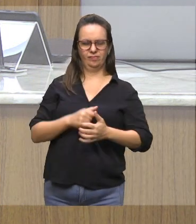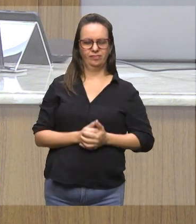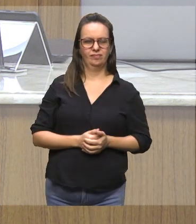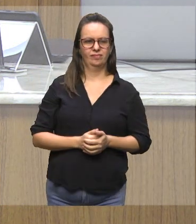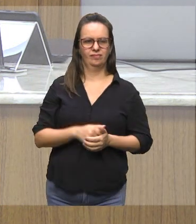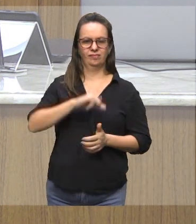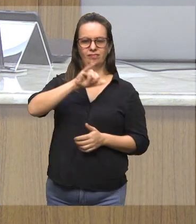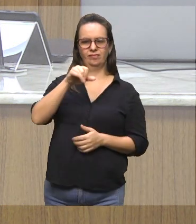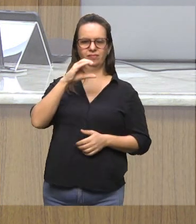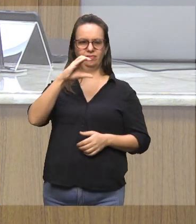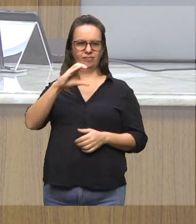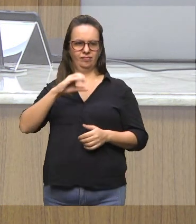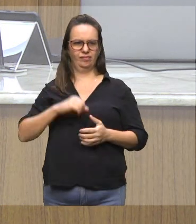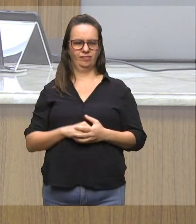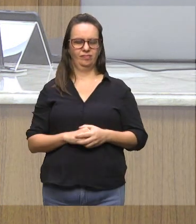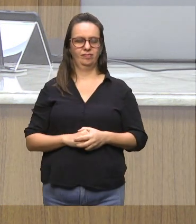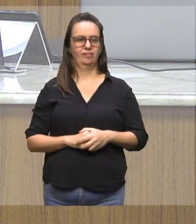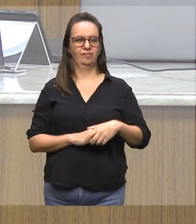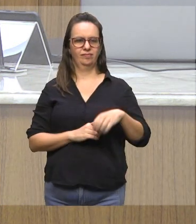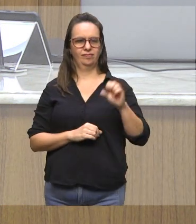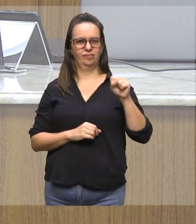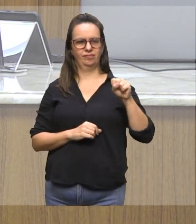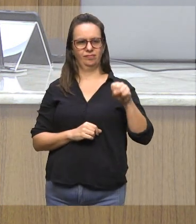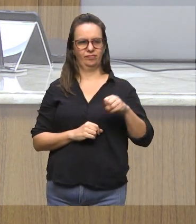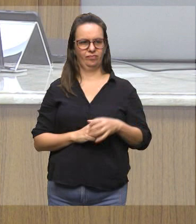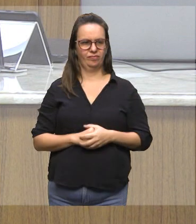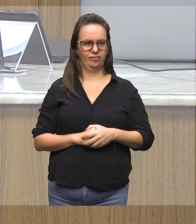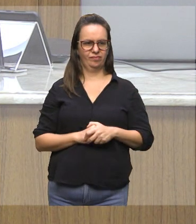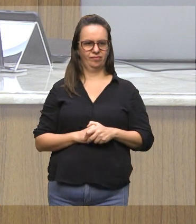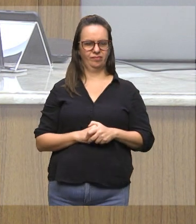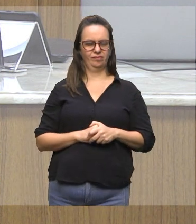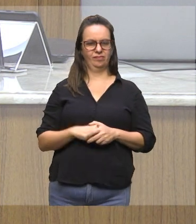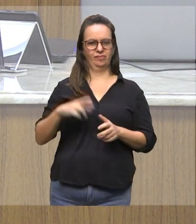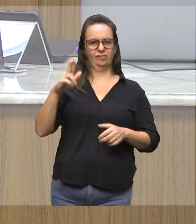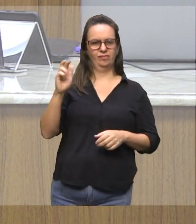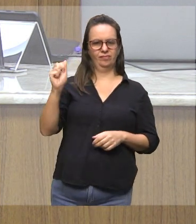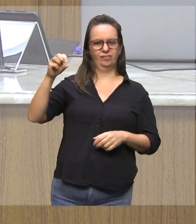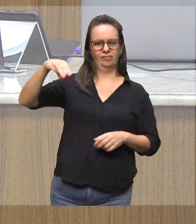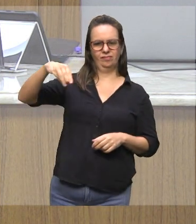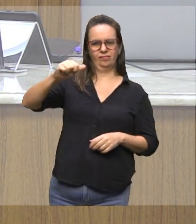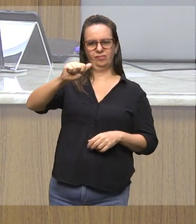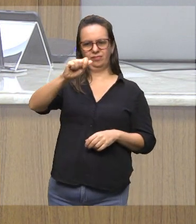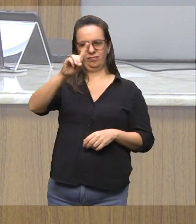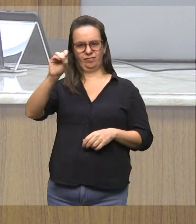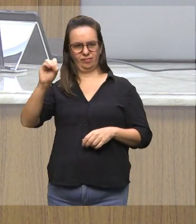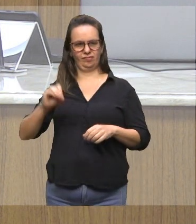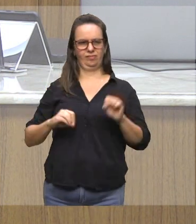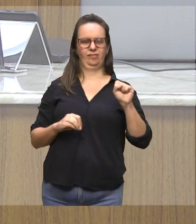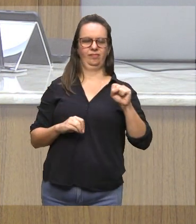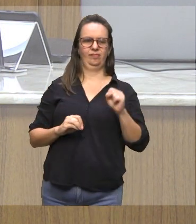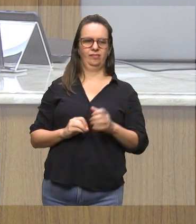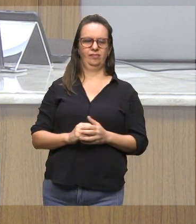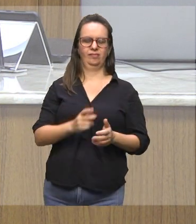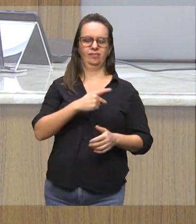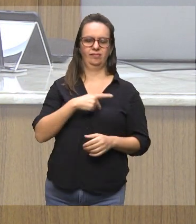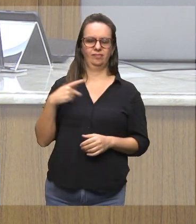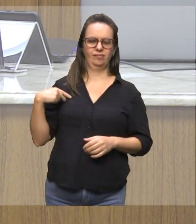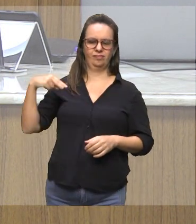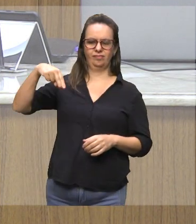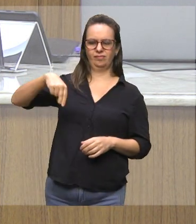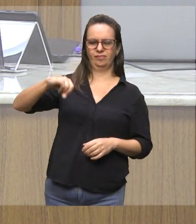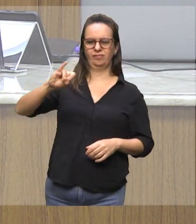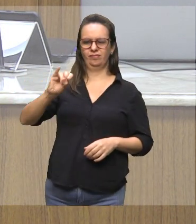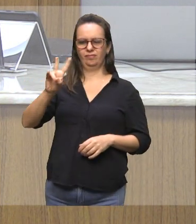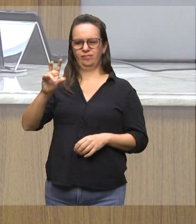José Carlos Silva Beitum. Carlinhos vota sim. Luiz Antônio Ramão. Ramão vota sim. Nivaldo dos Santos.